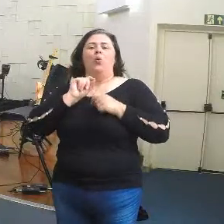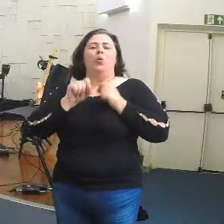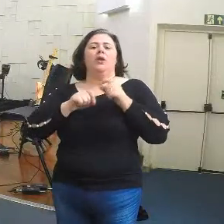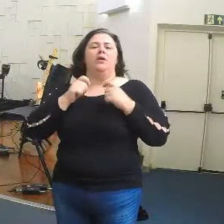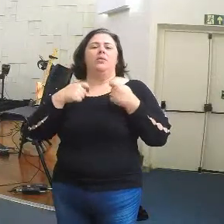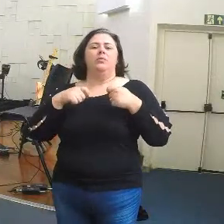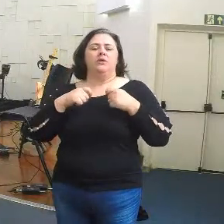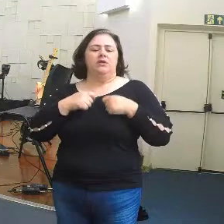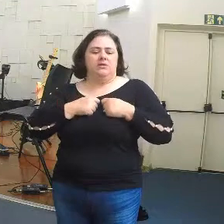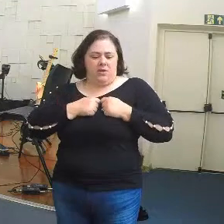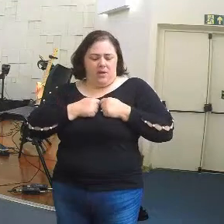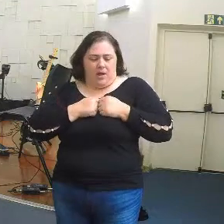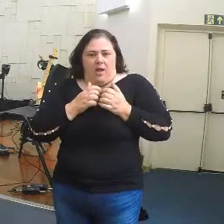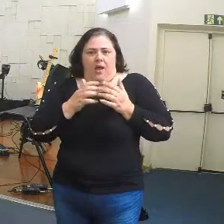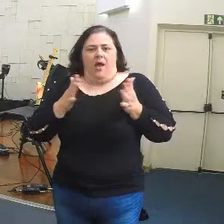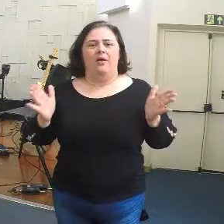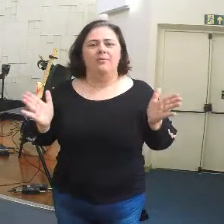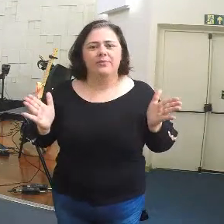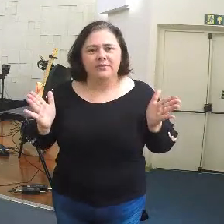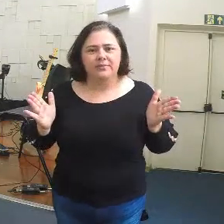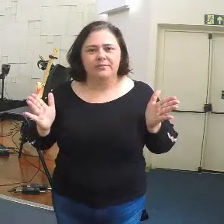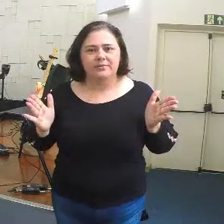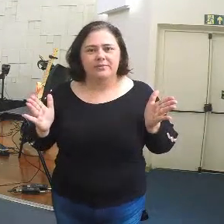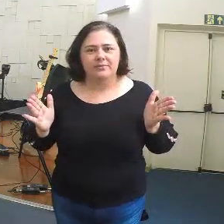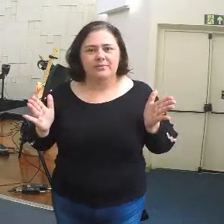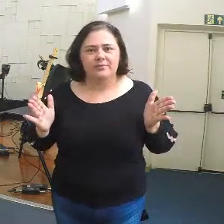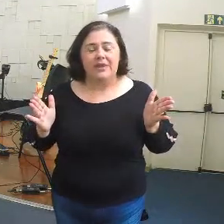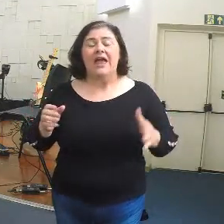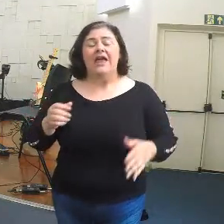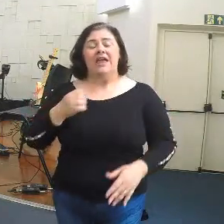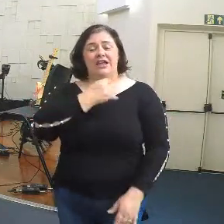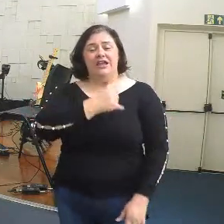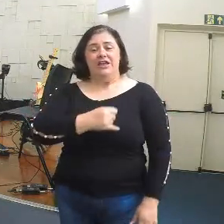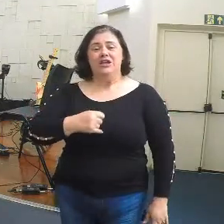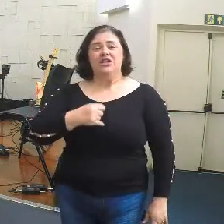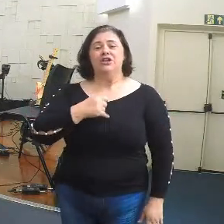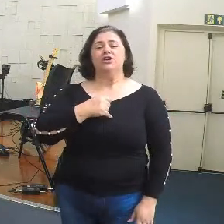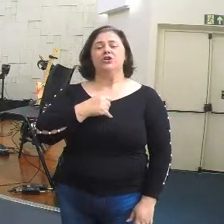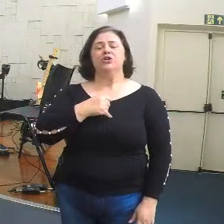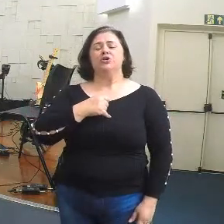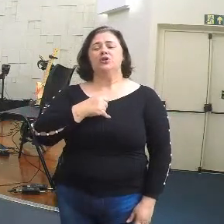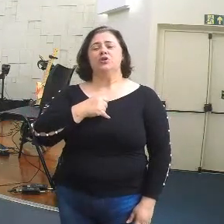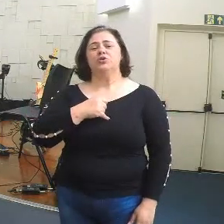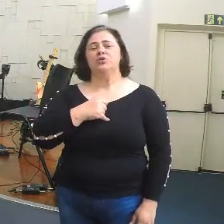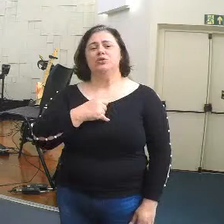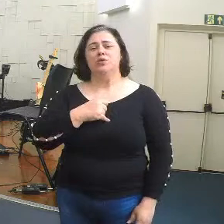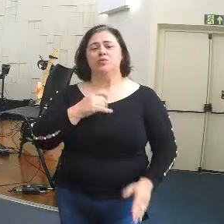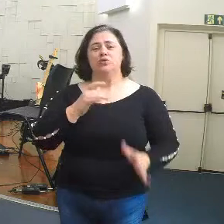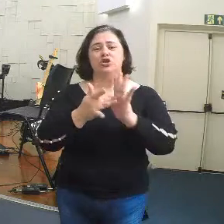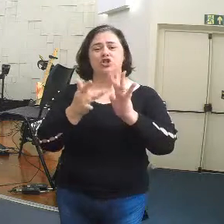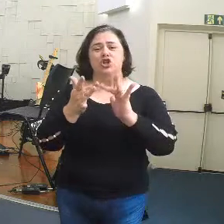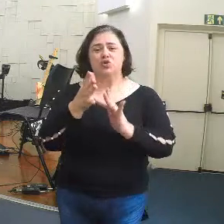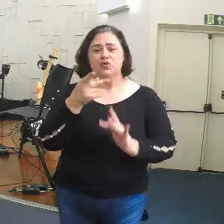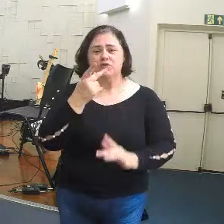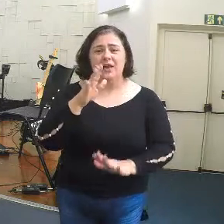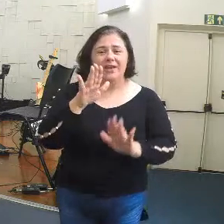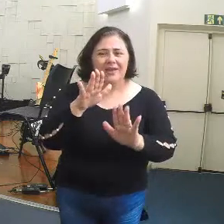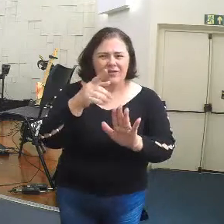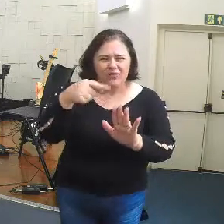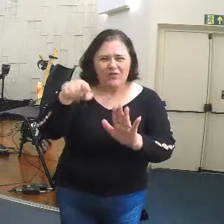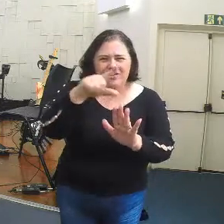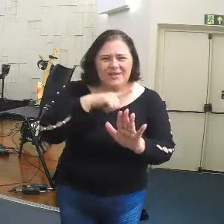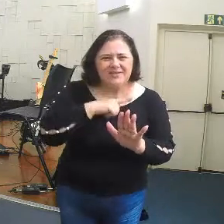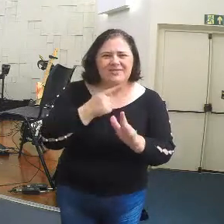7? Ele disse, quem tem sede, vem a mim e beba. Aquele que beber da água que eu lhe der, do